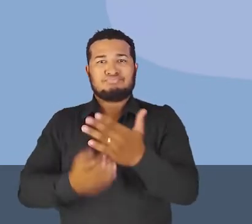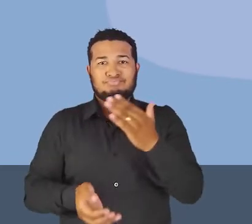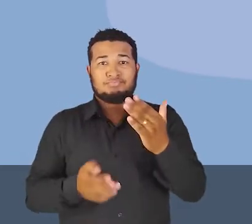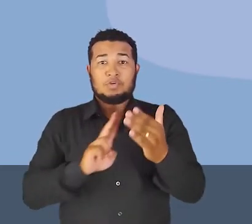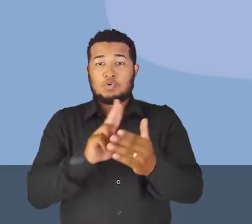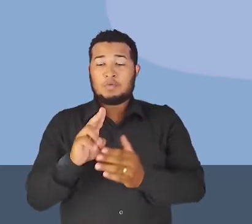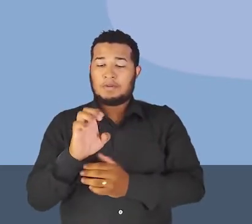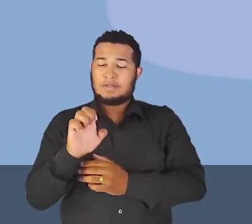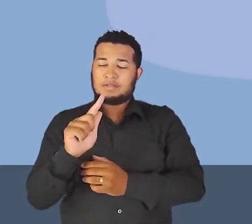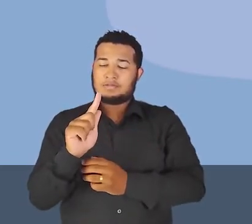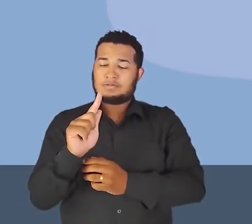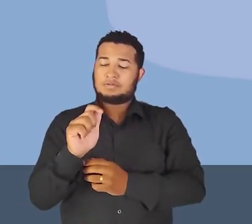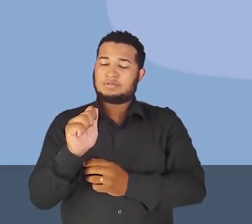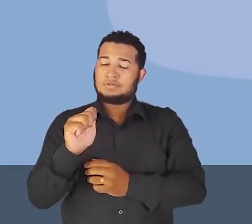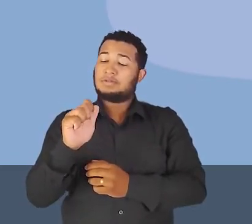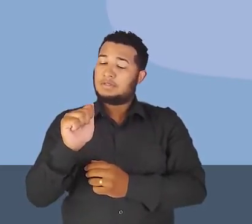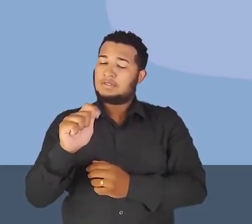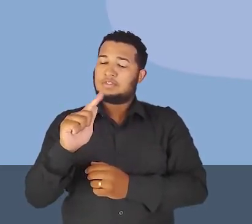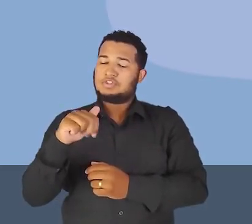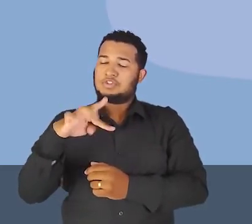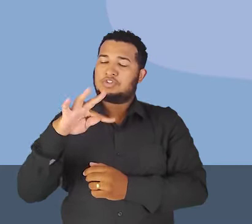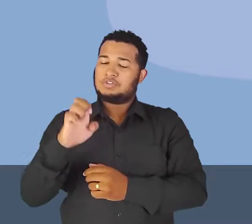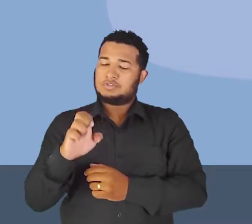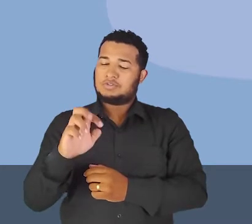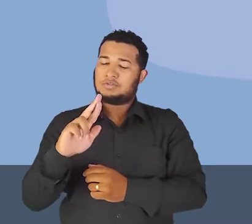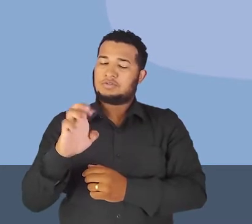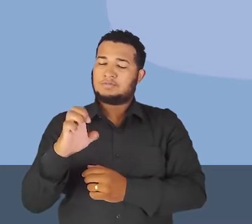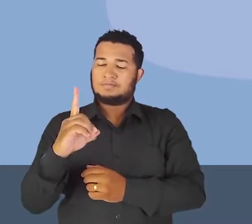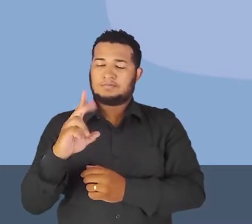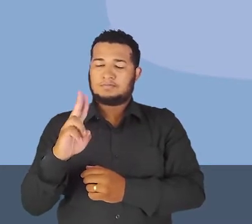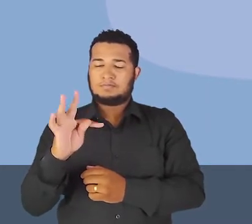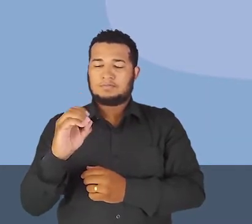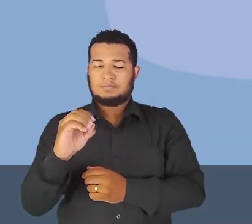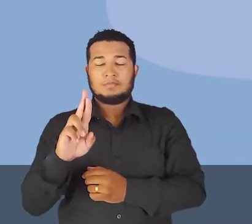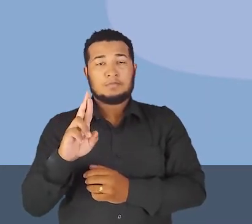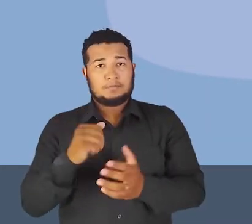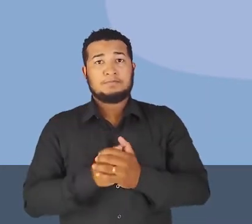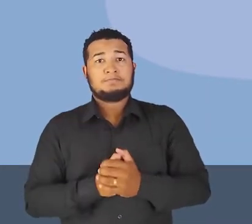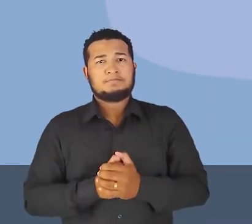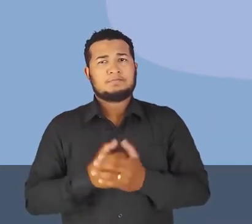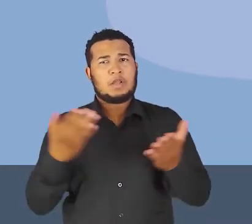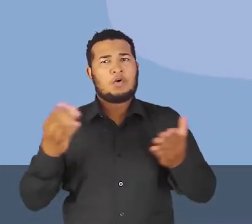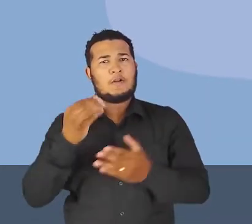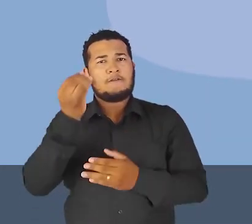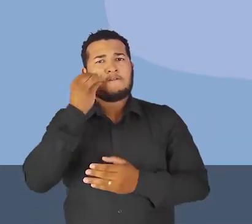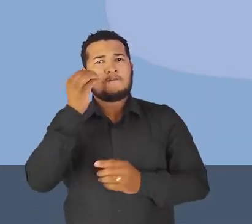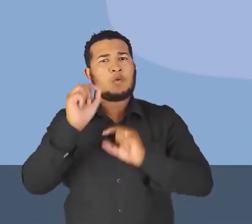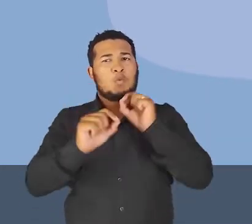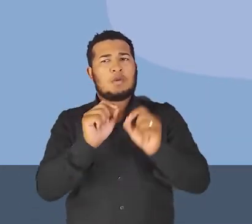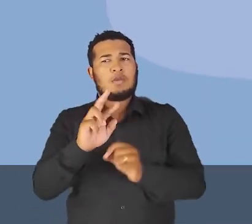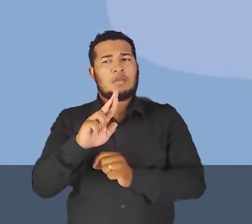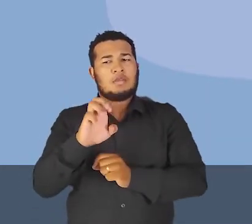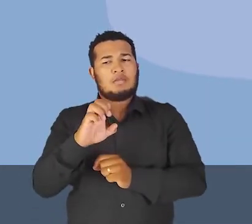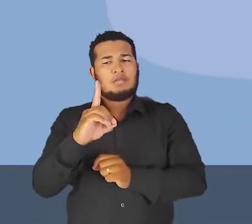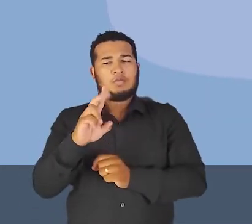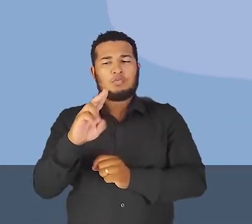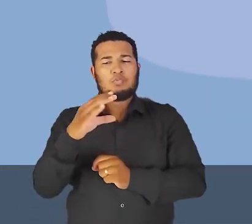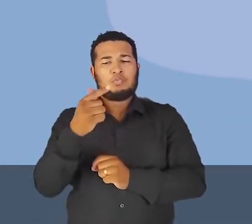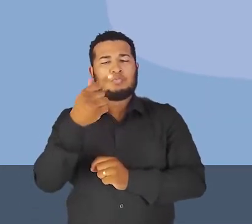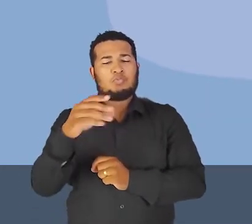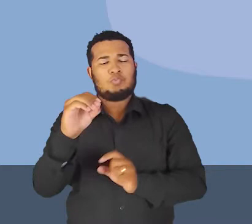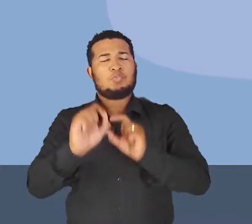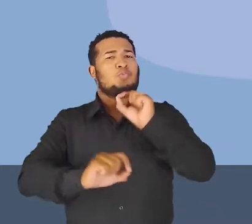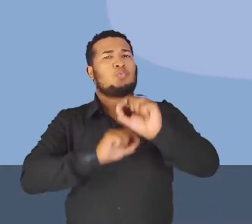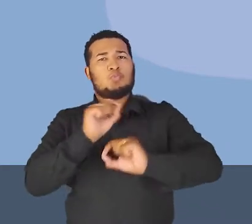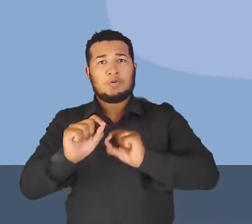agente redutor e vai ocorrer no cátodo, que é o polo positivo. Vamos olhar agora a redução? Na redução ocorre o contrário.